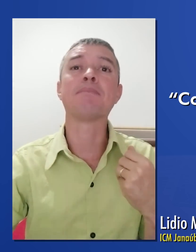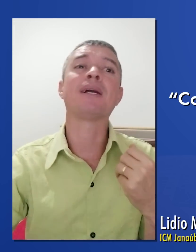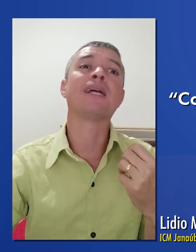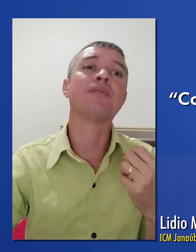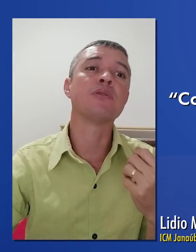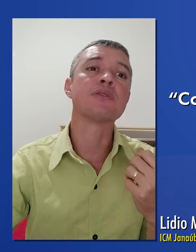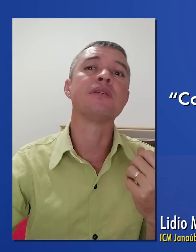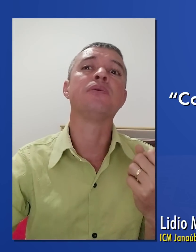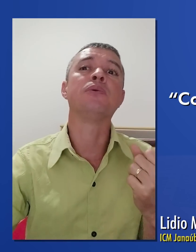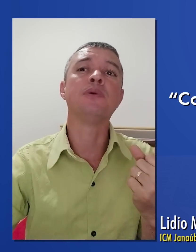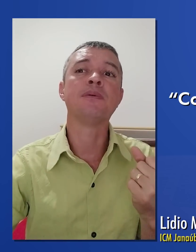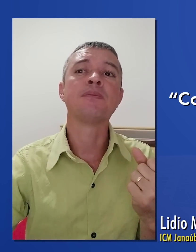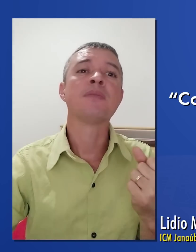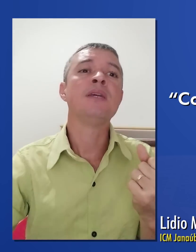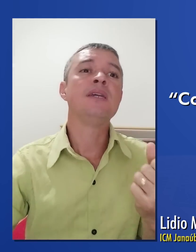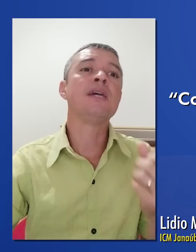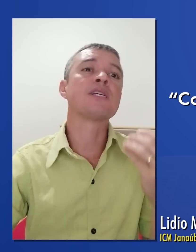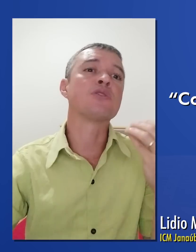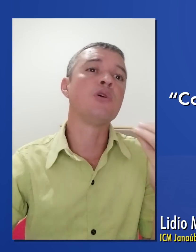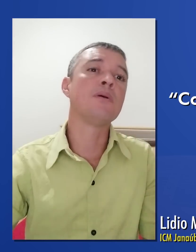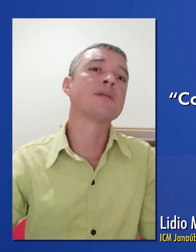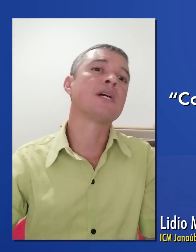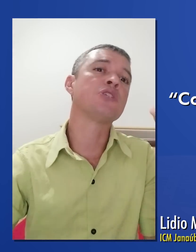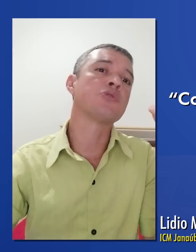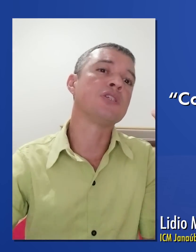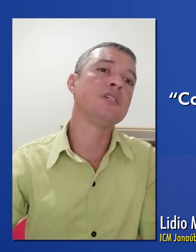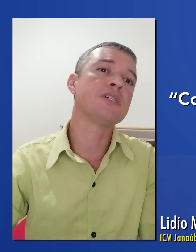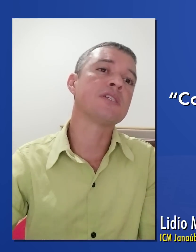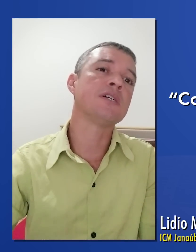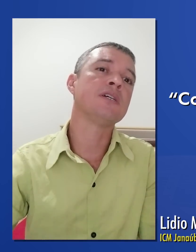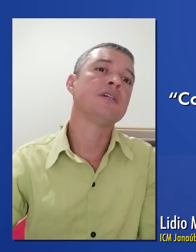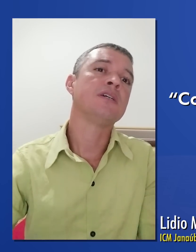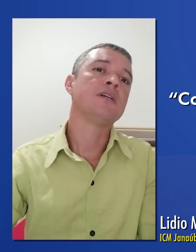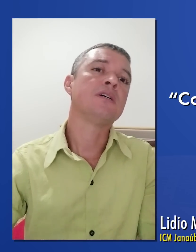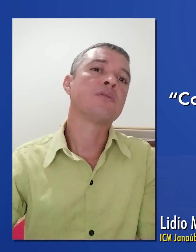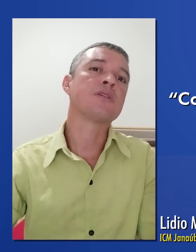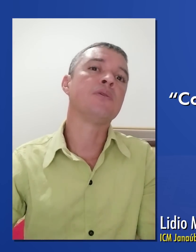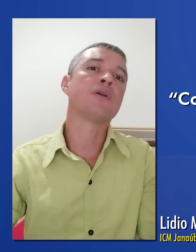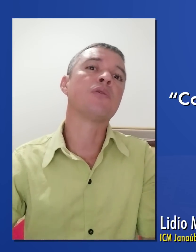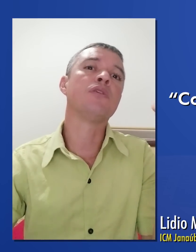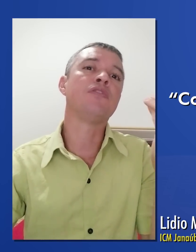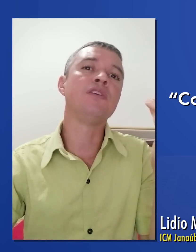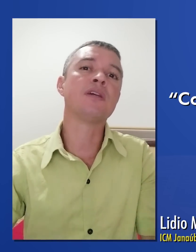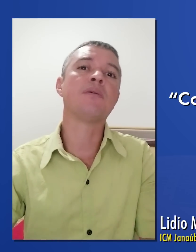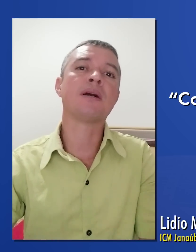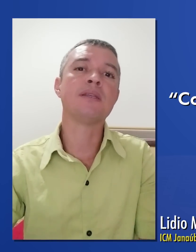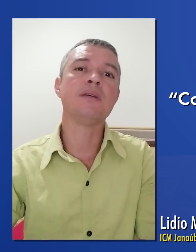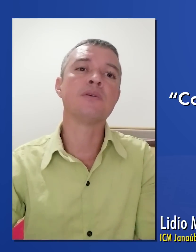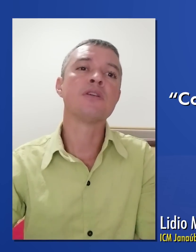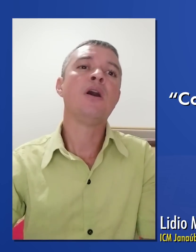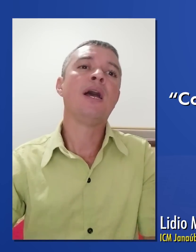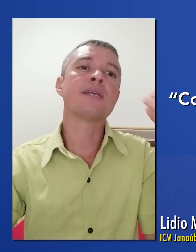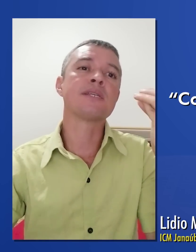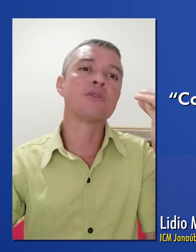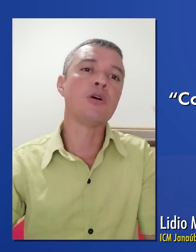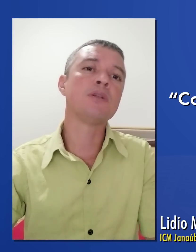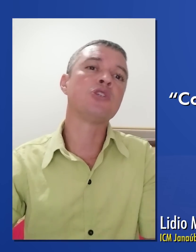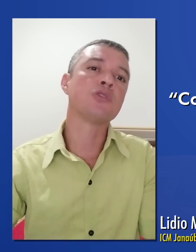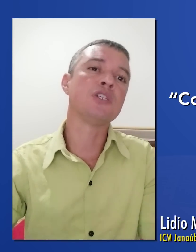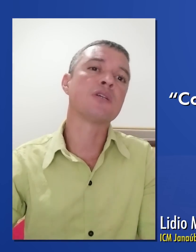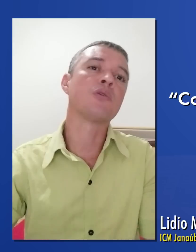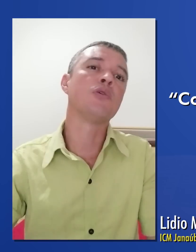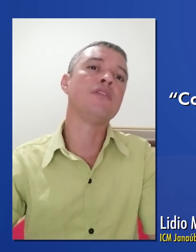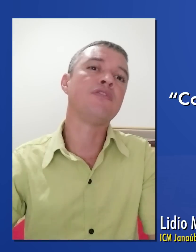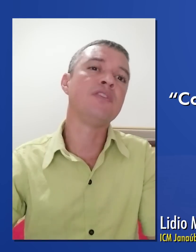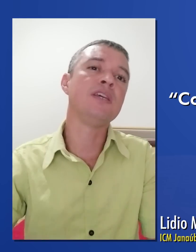conforme diz a palavra do Senhor. E as obras da justiça do Senhor que glorificam a Deus. Essas obras